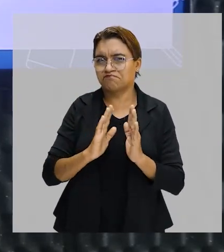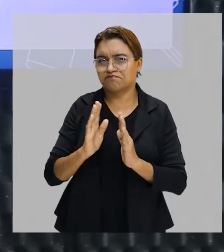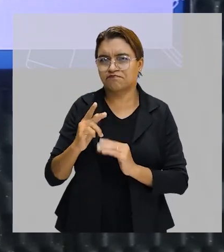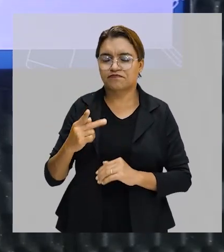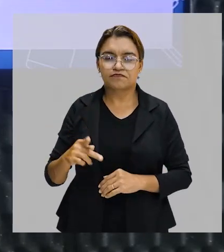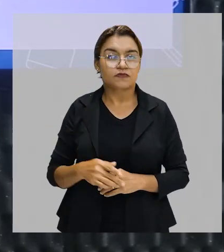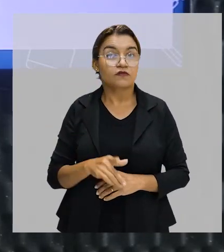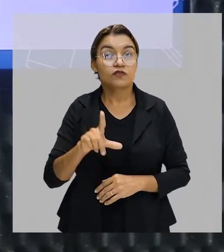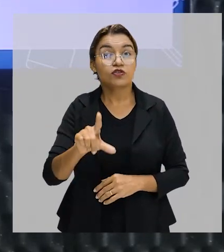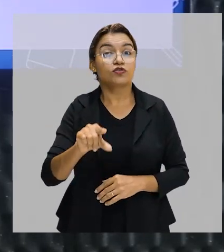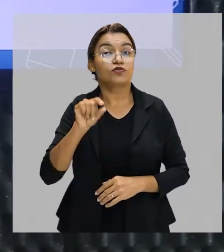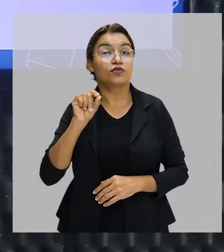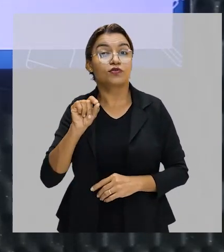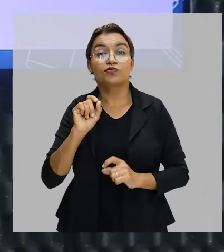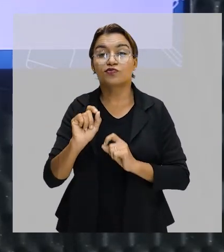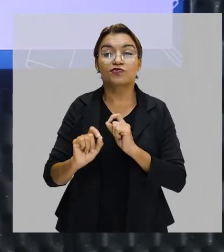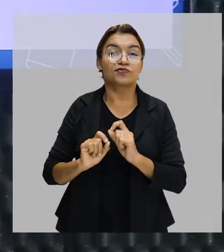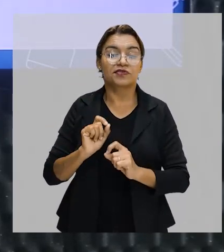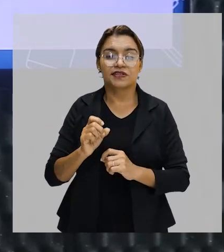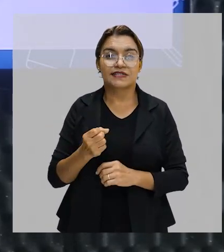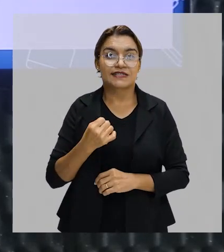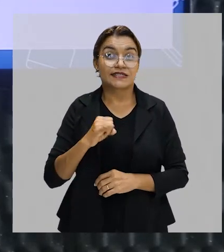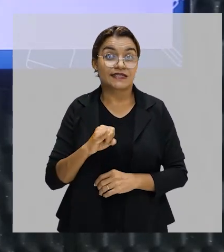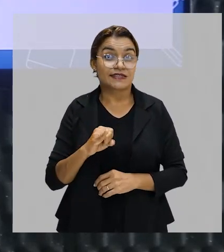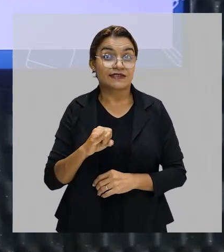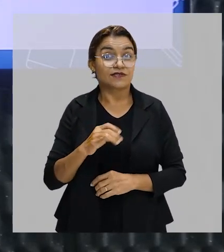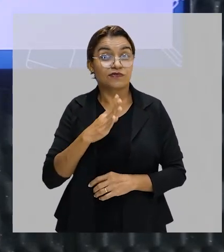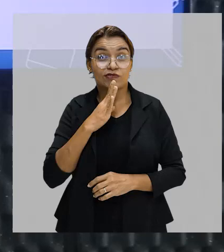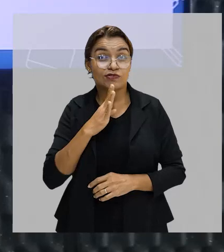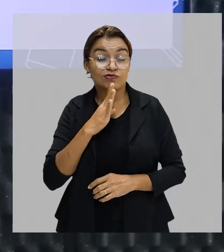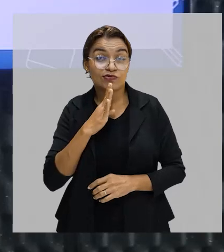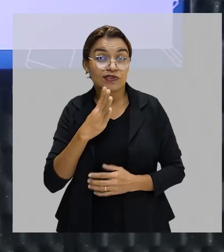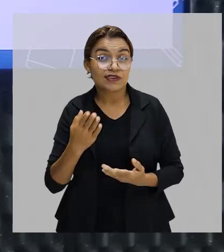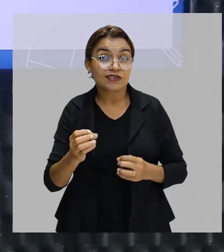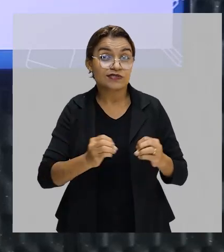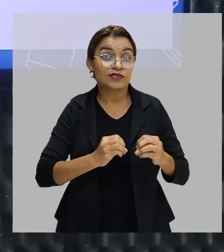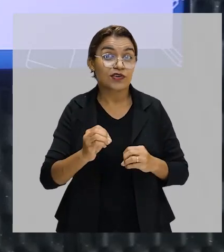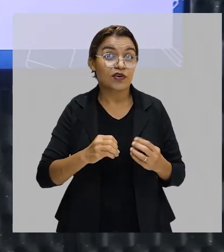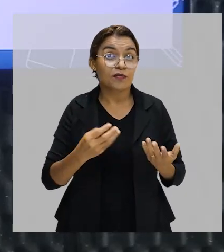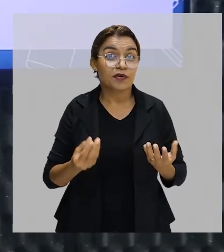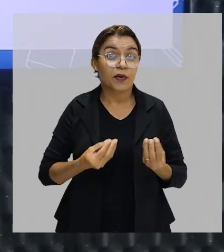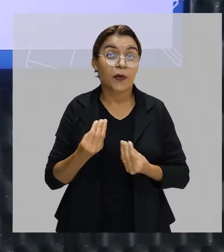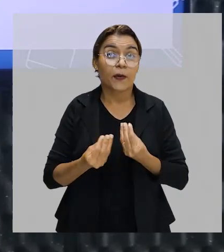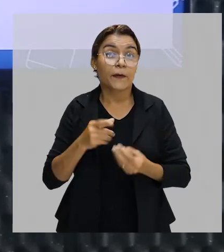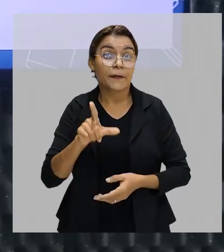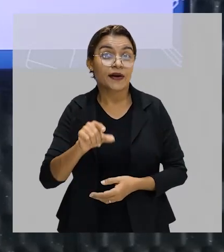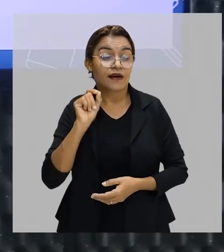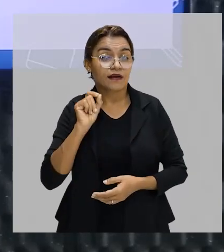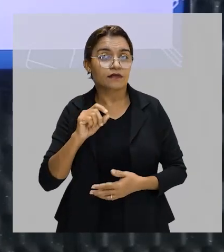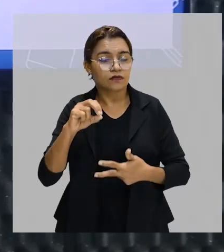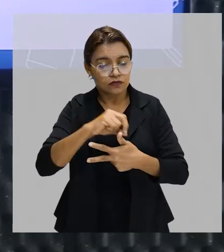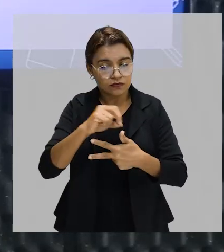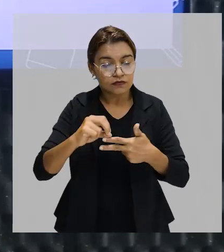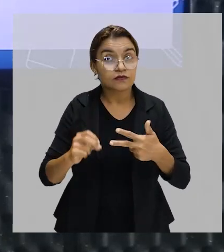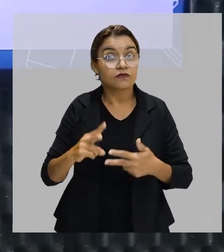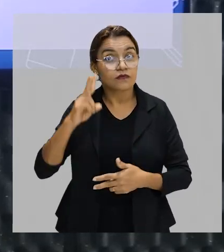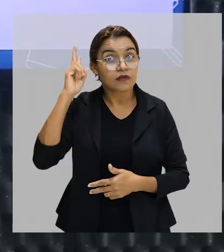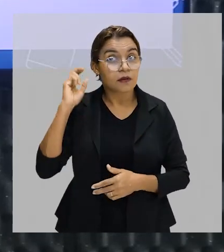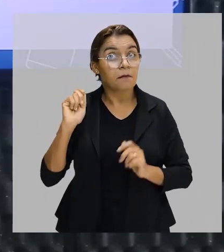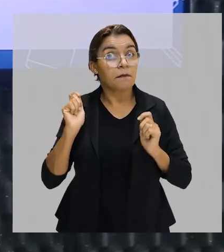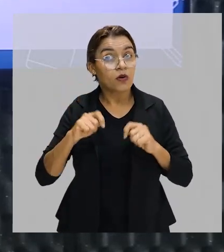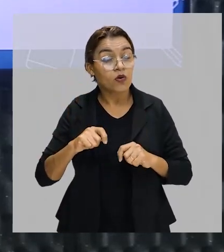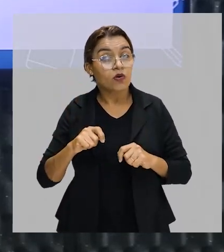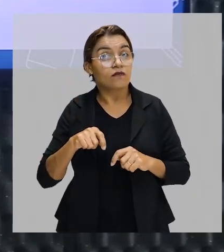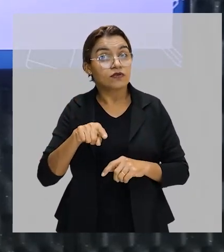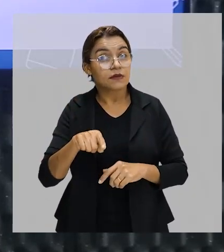você marcaria se você não conhece a obra? Vai acontecer isso no vestibular? Pode acontecer. Por isso, você